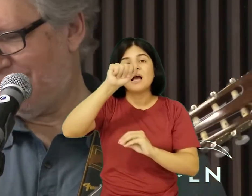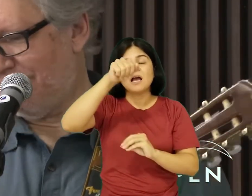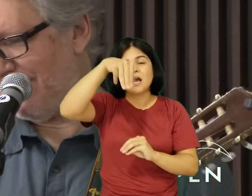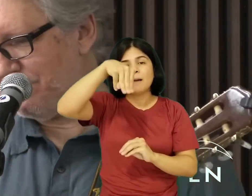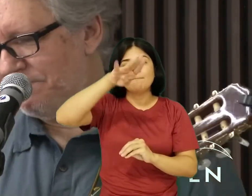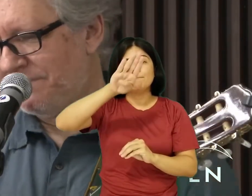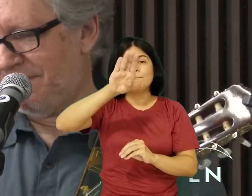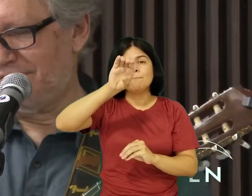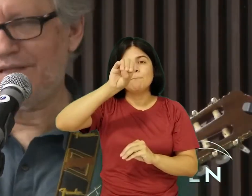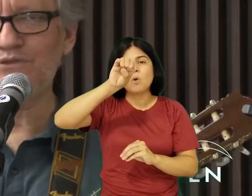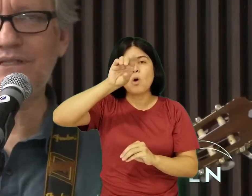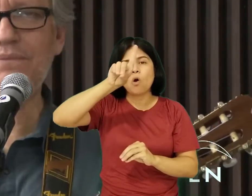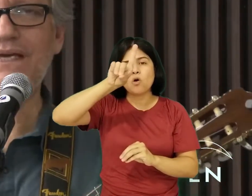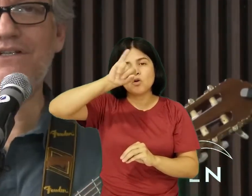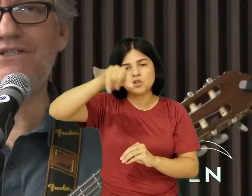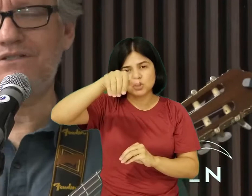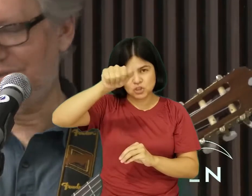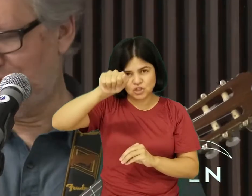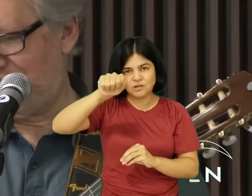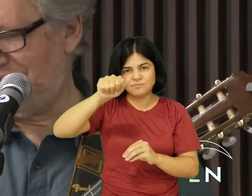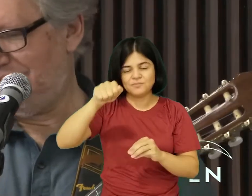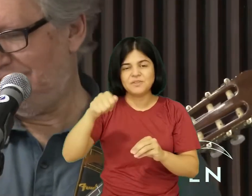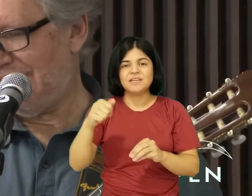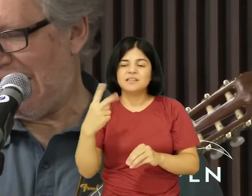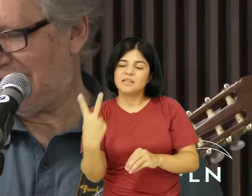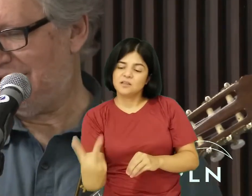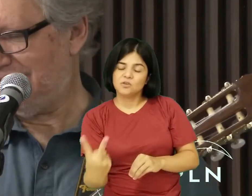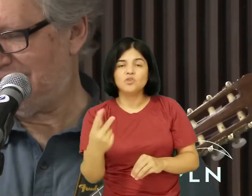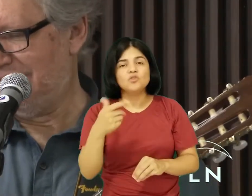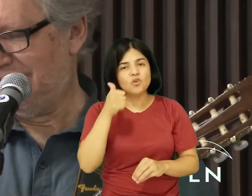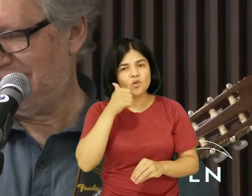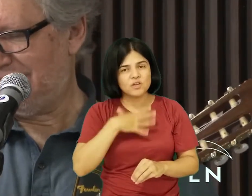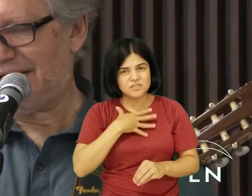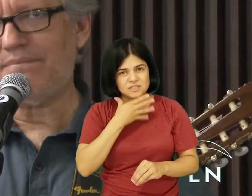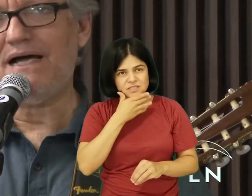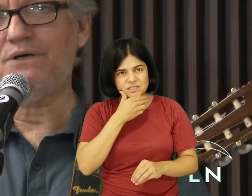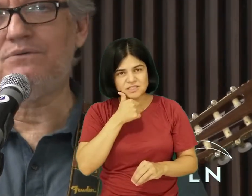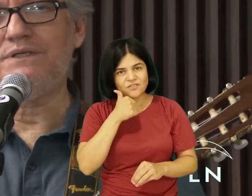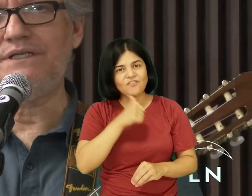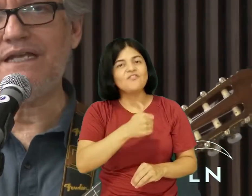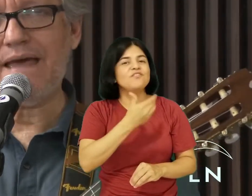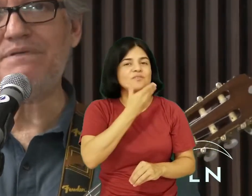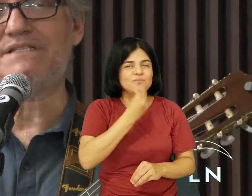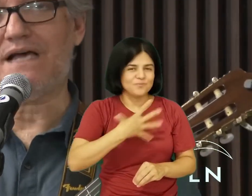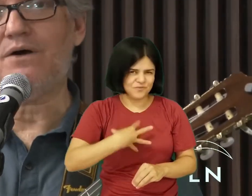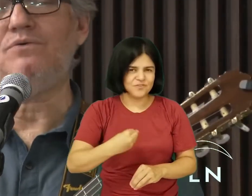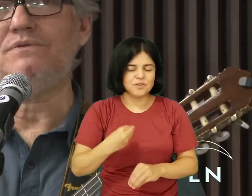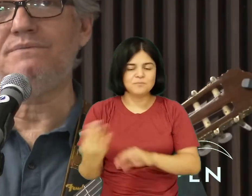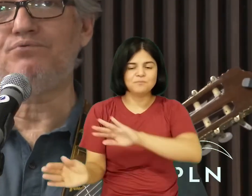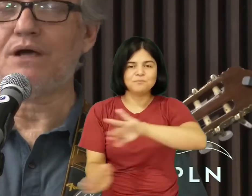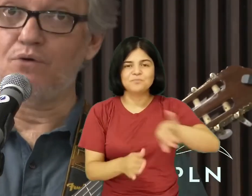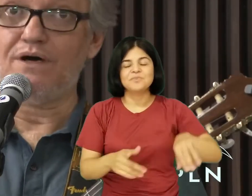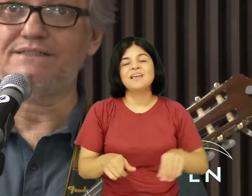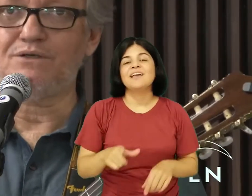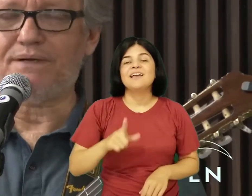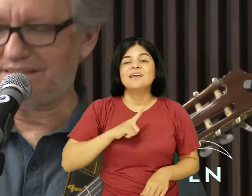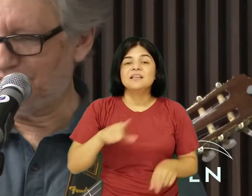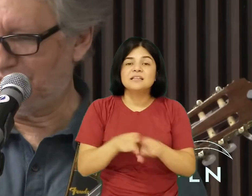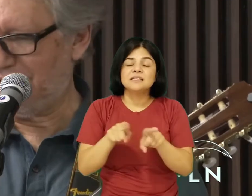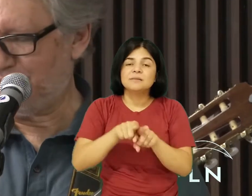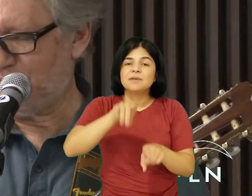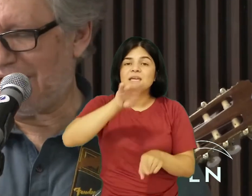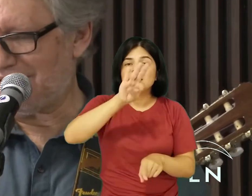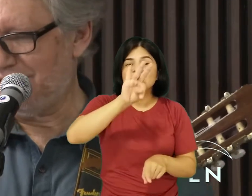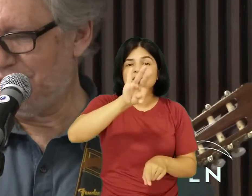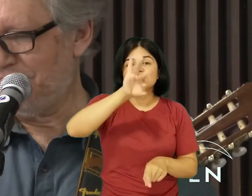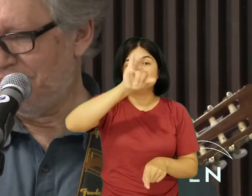Aurora e do Léo. Temos também o Tim e a Agnes, que trabalham em Guiné-Bissau e por agora estão passando um